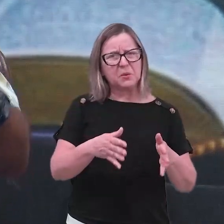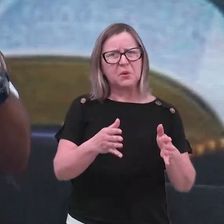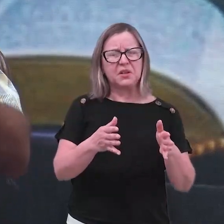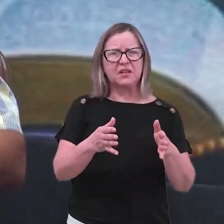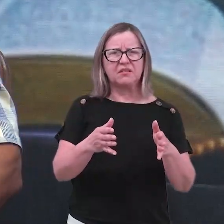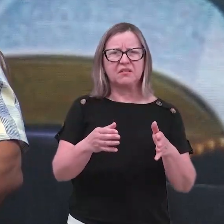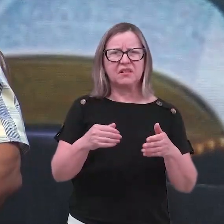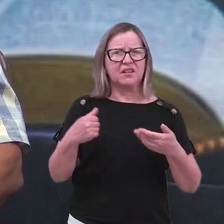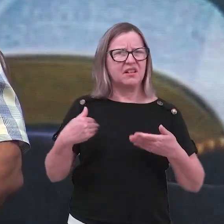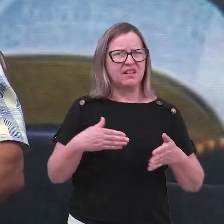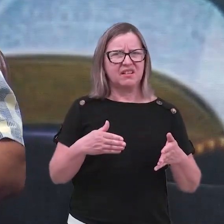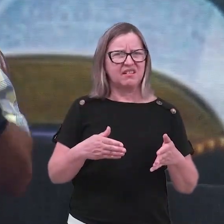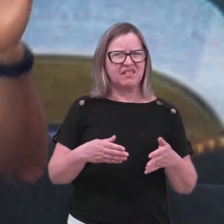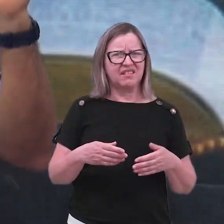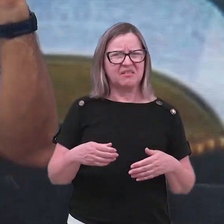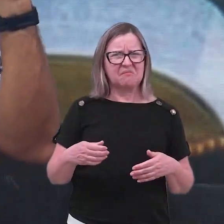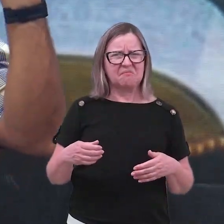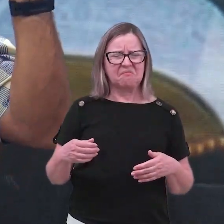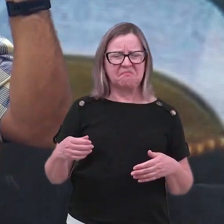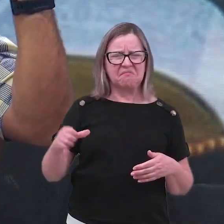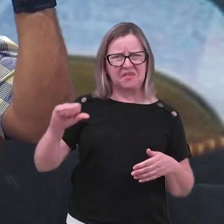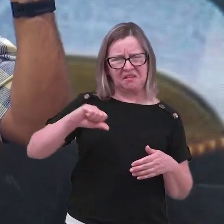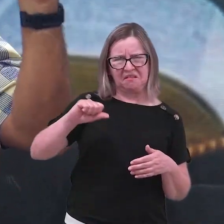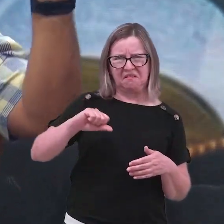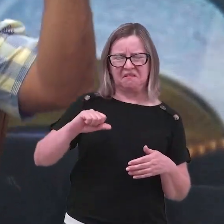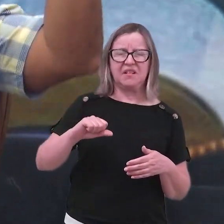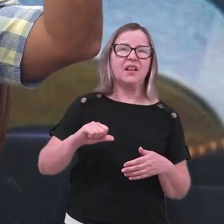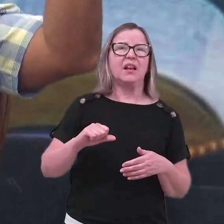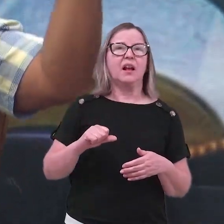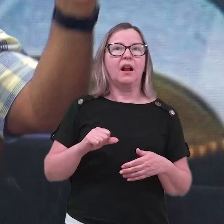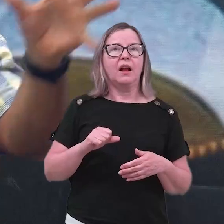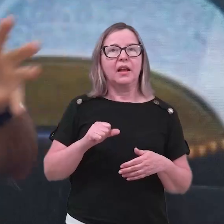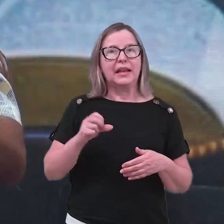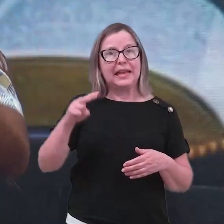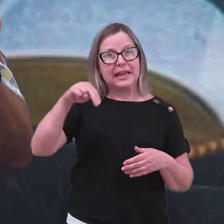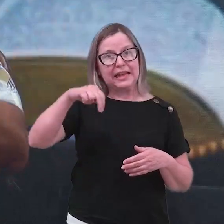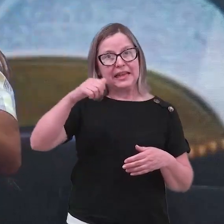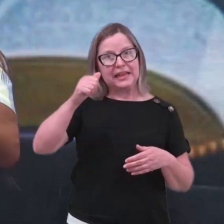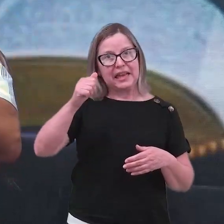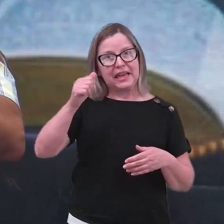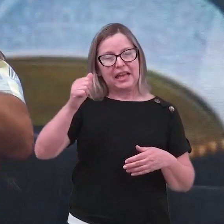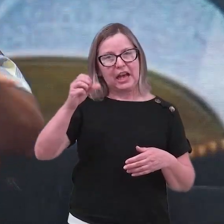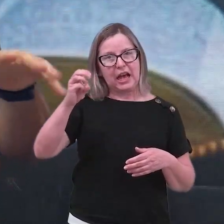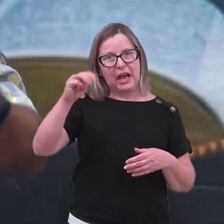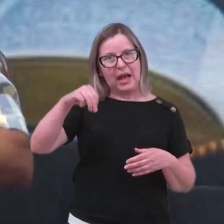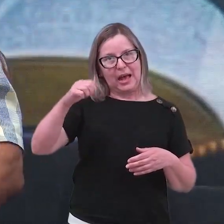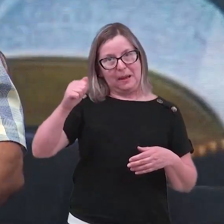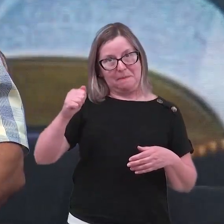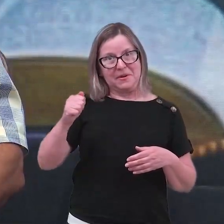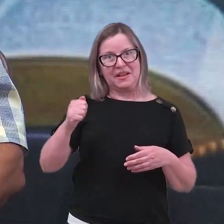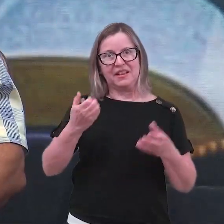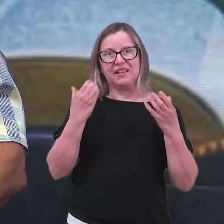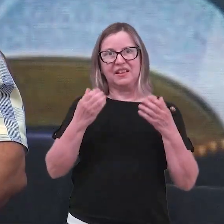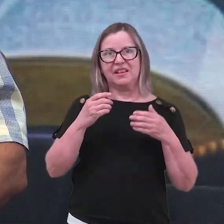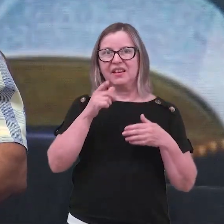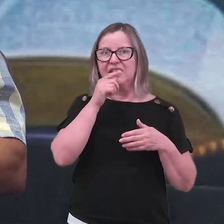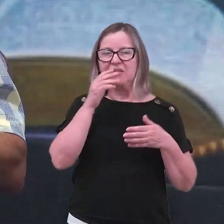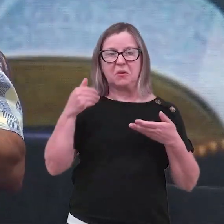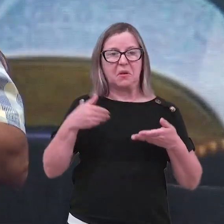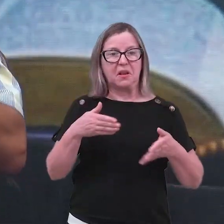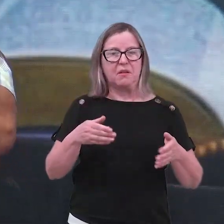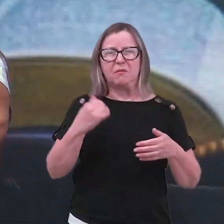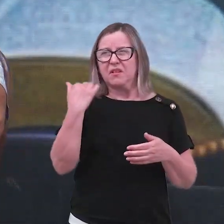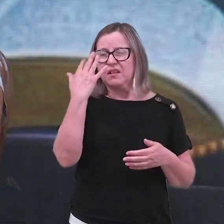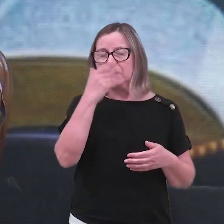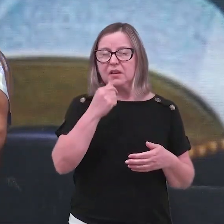dos piores rios, e ele queria os riozinhos mais bonitos lá, que desce a água das rochas, que é todo cristalino. E Deus,